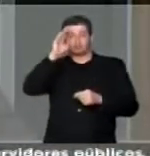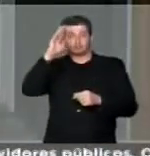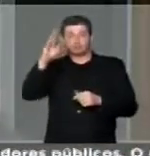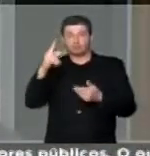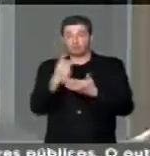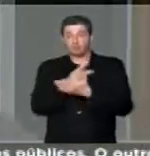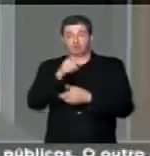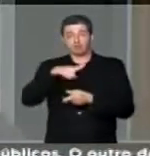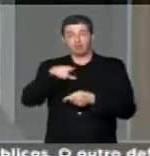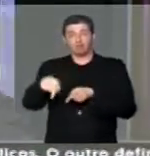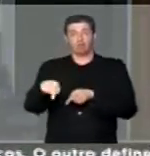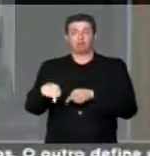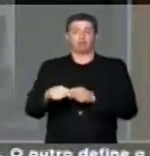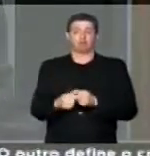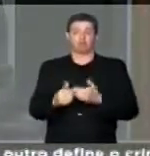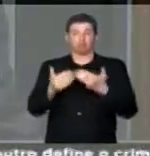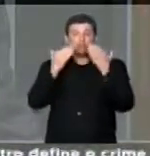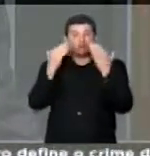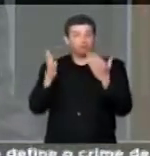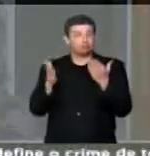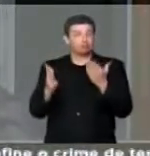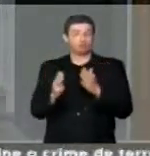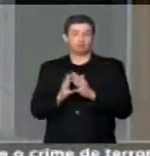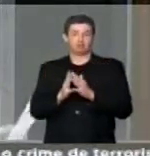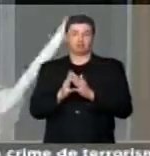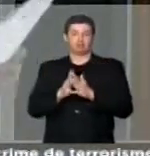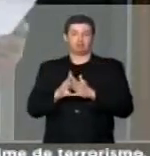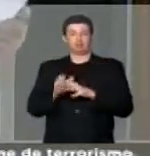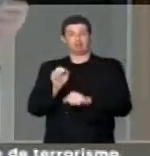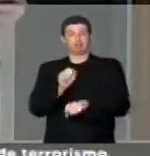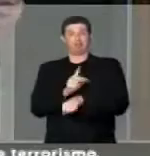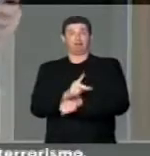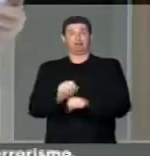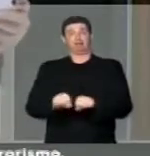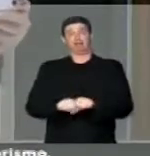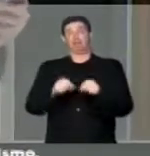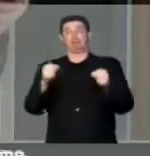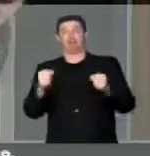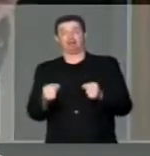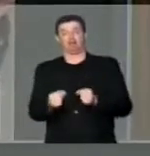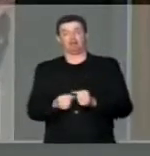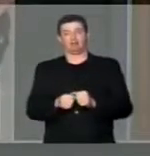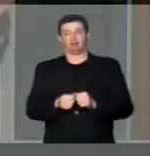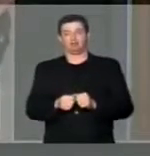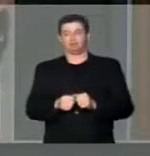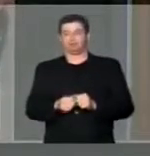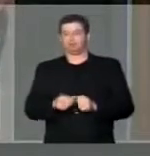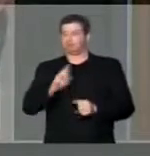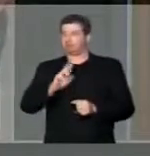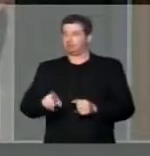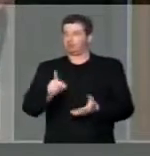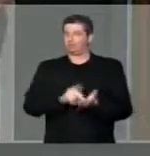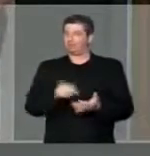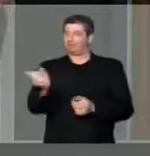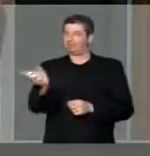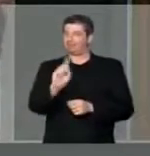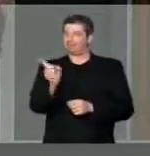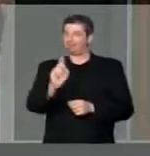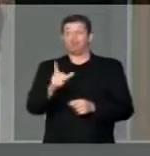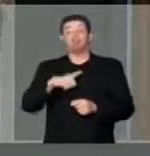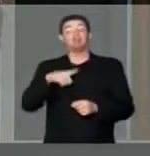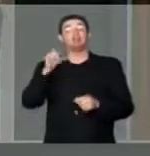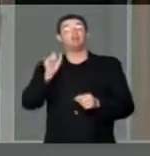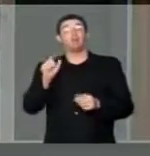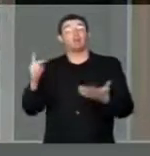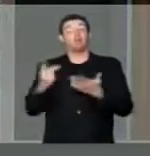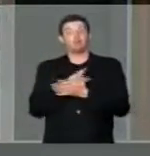é, senhor presidente, senhores deputados, de que a Previdência está falida. Então, não é verdade.